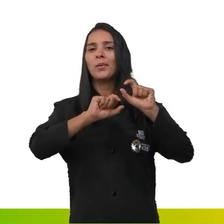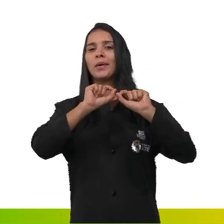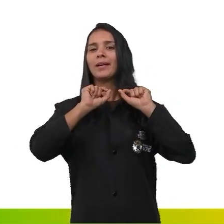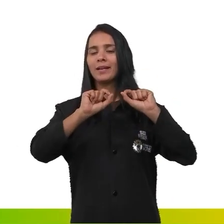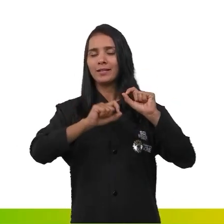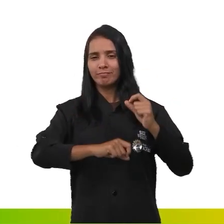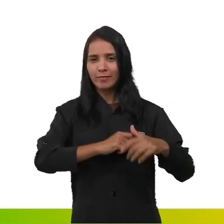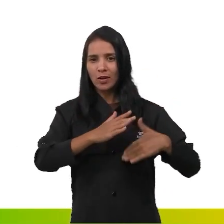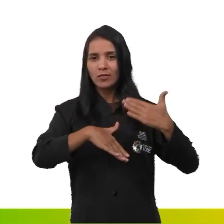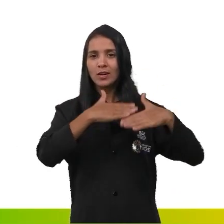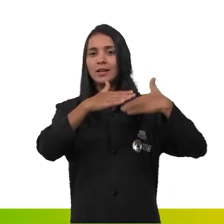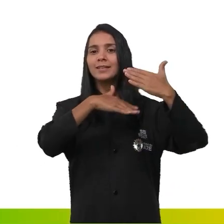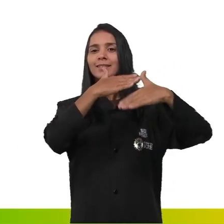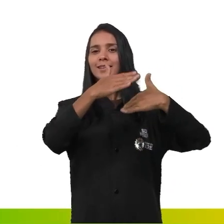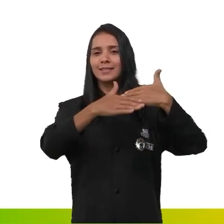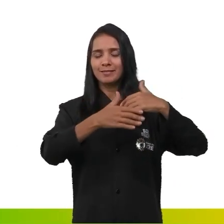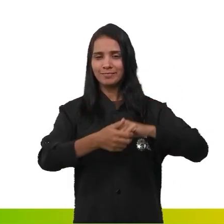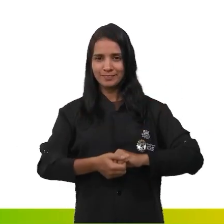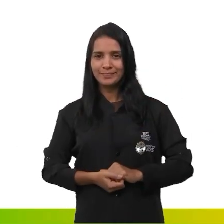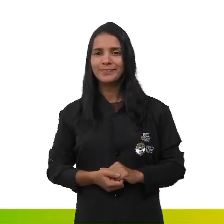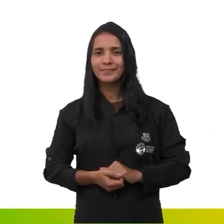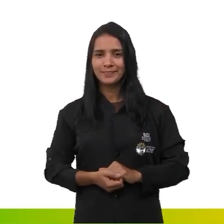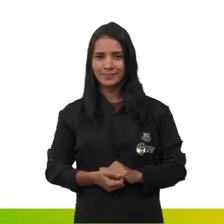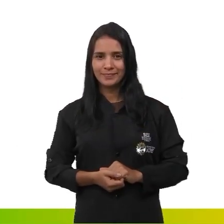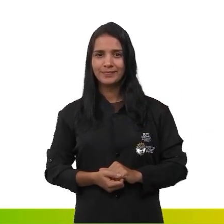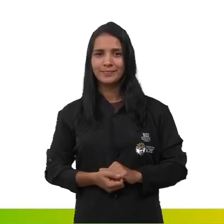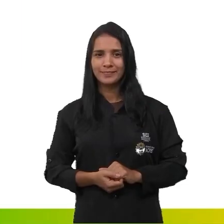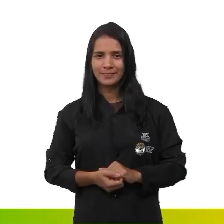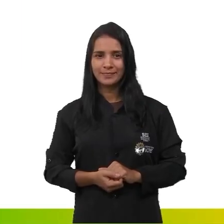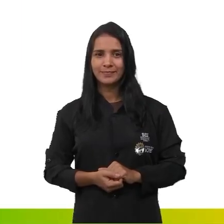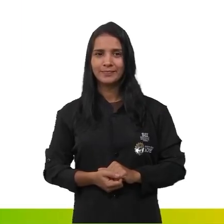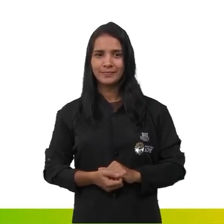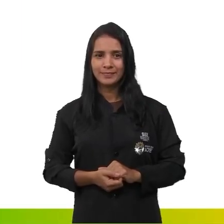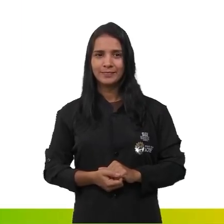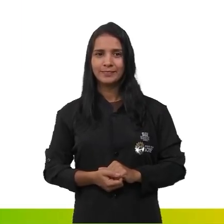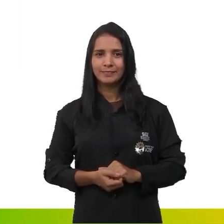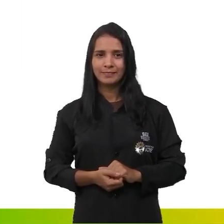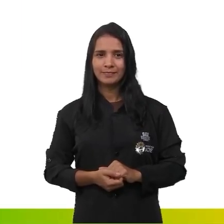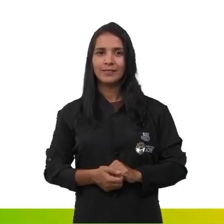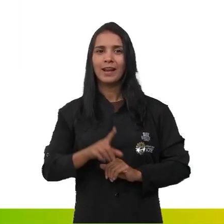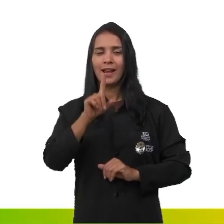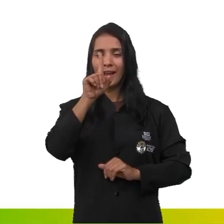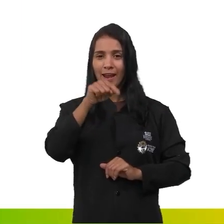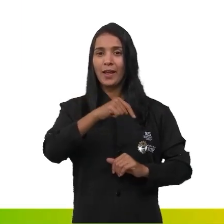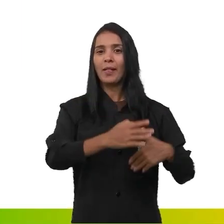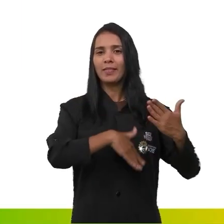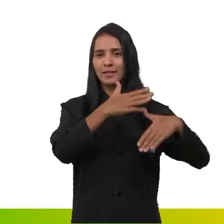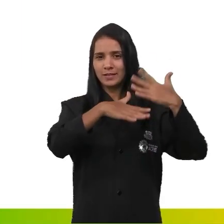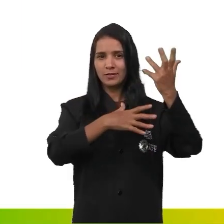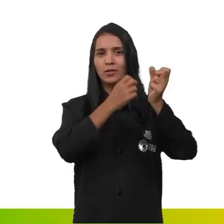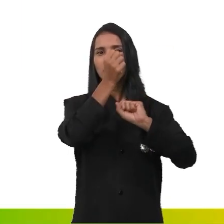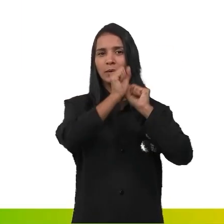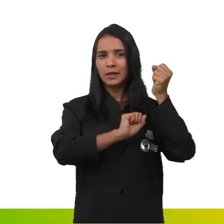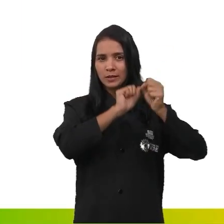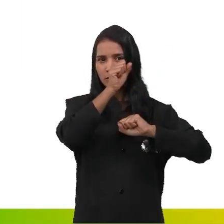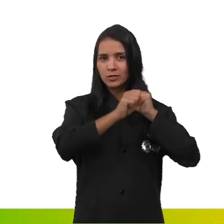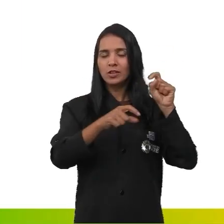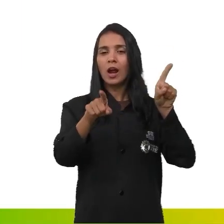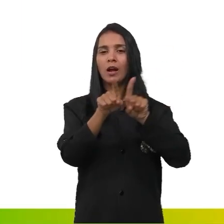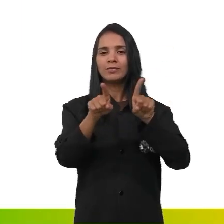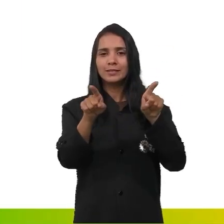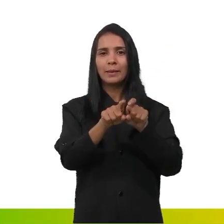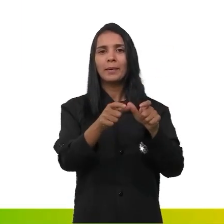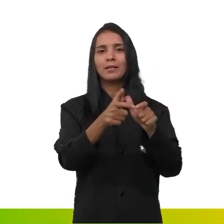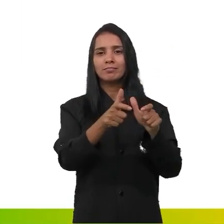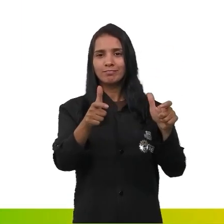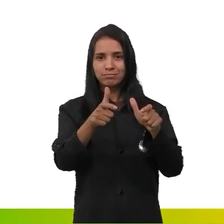crescimento, eu estou falando de desenvolvimento industrial. Aqui estão as palavras-chave que